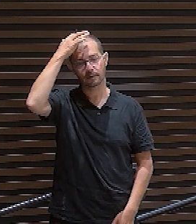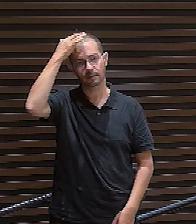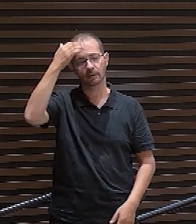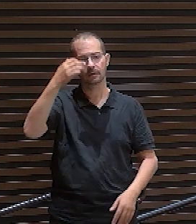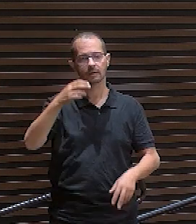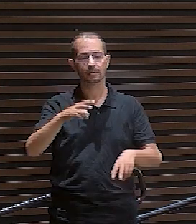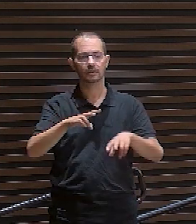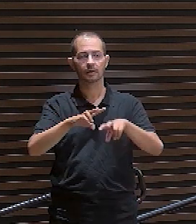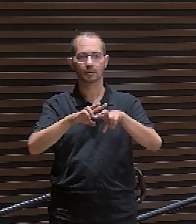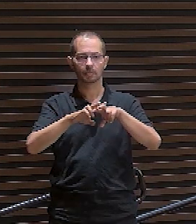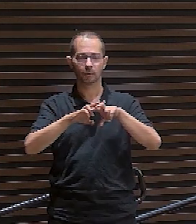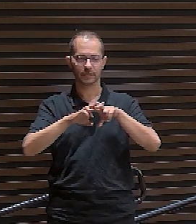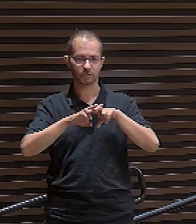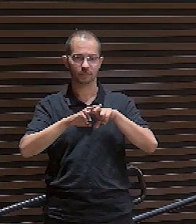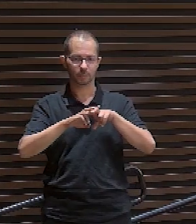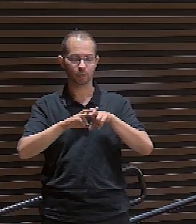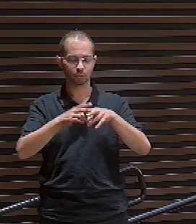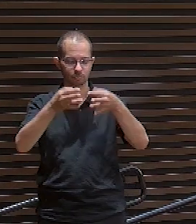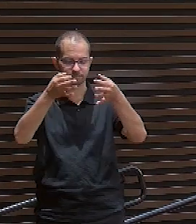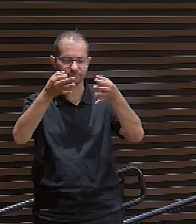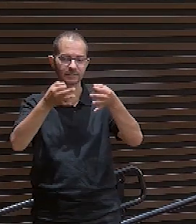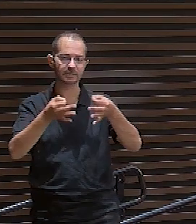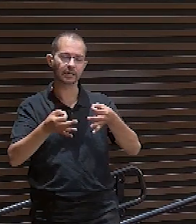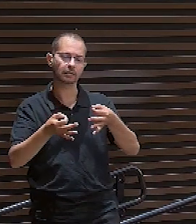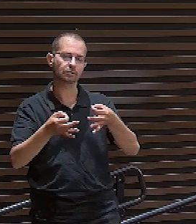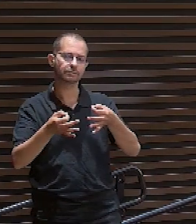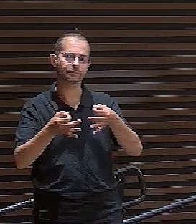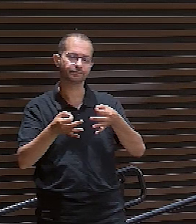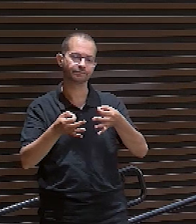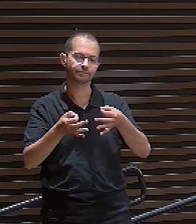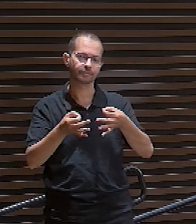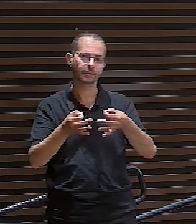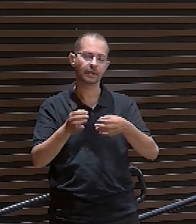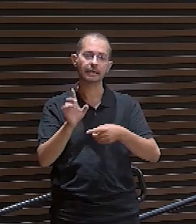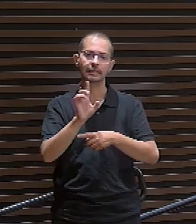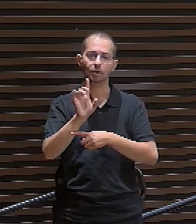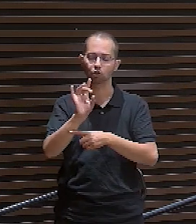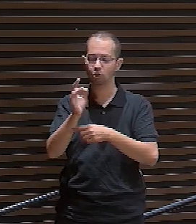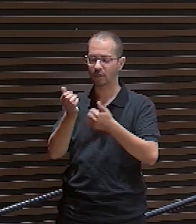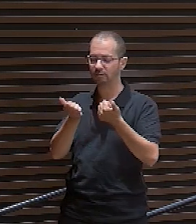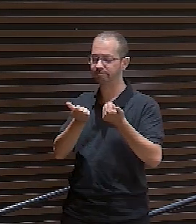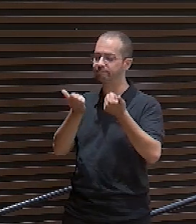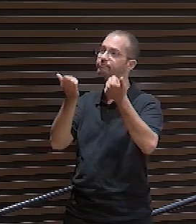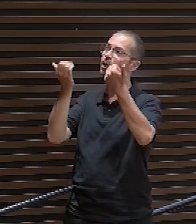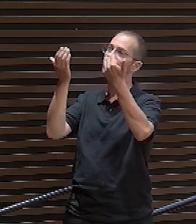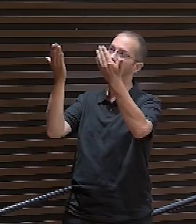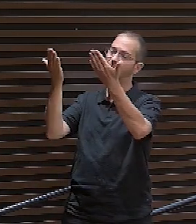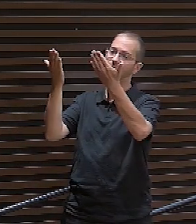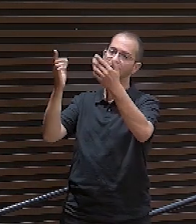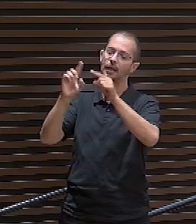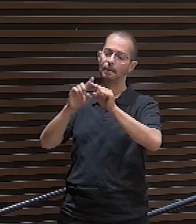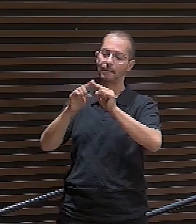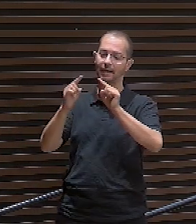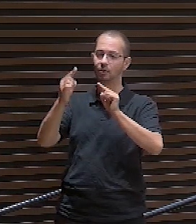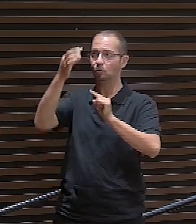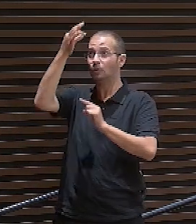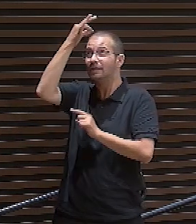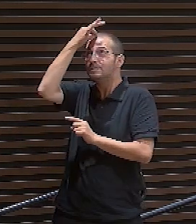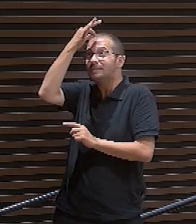muito preciso. Não apenas a oferta, mas o espírito